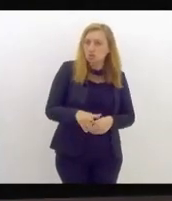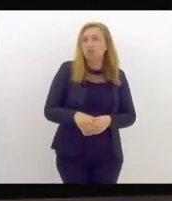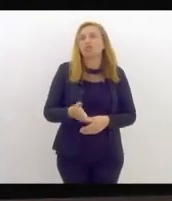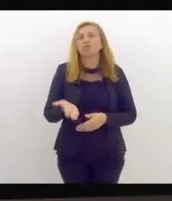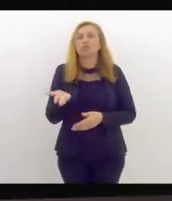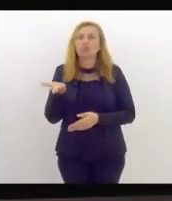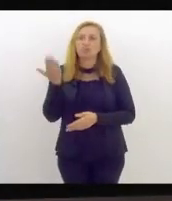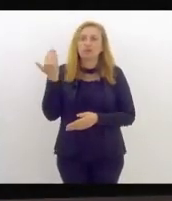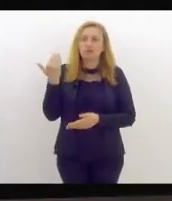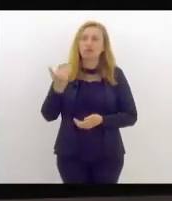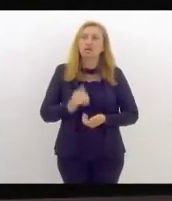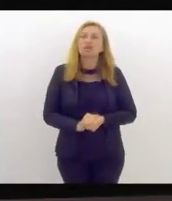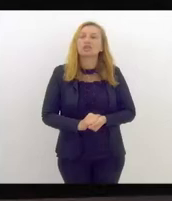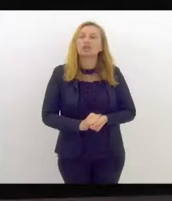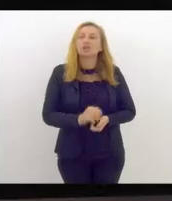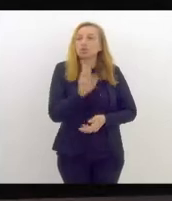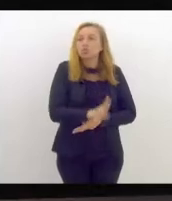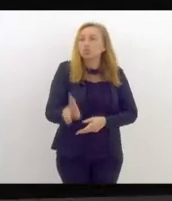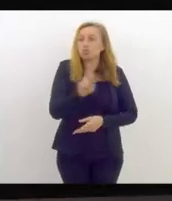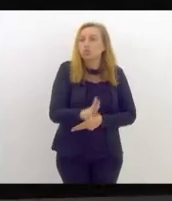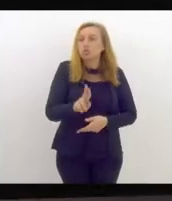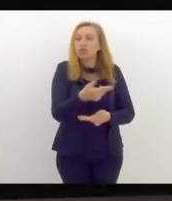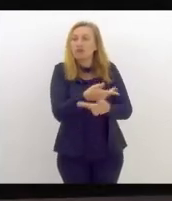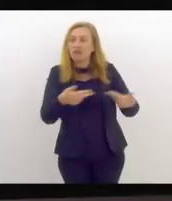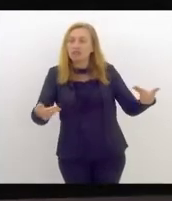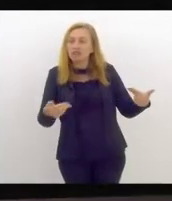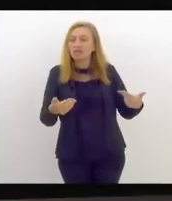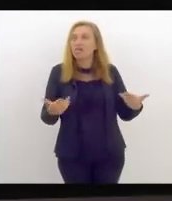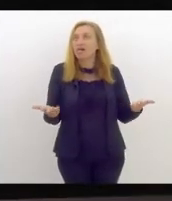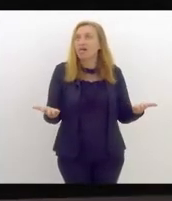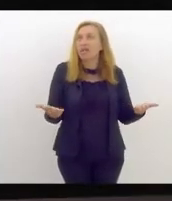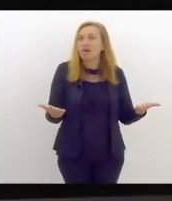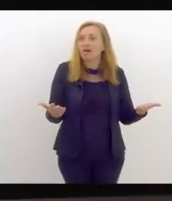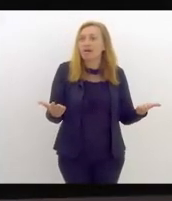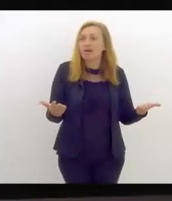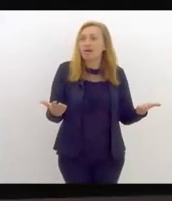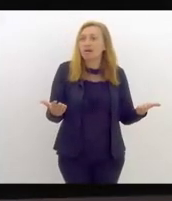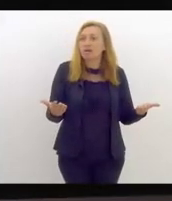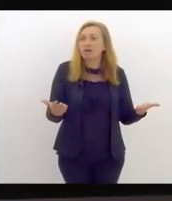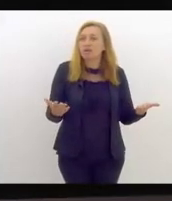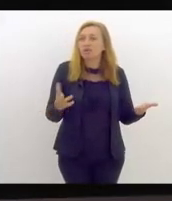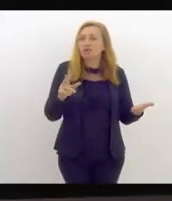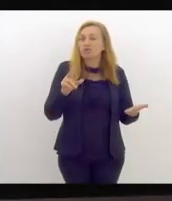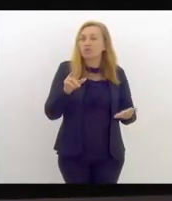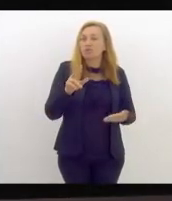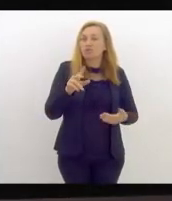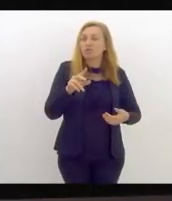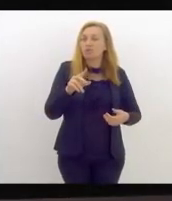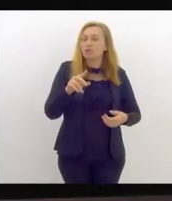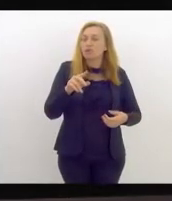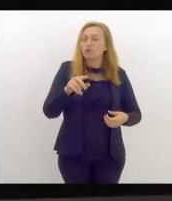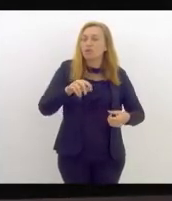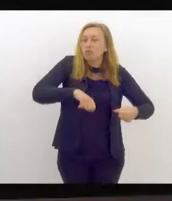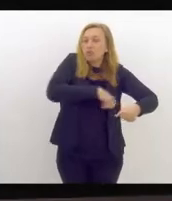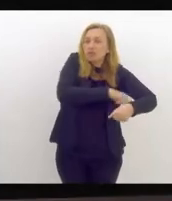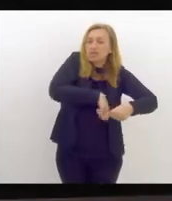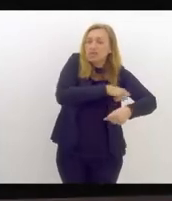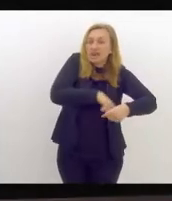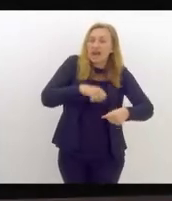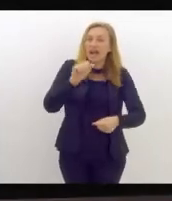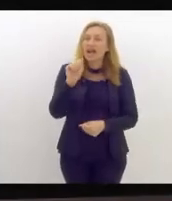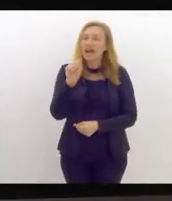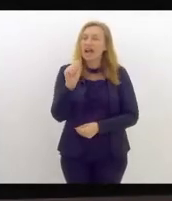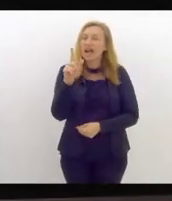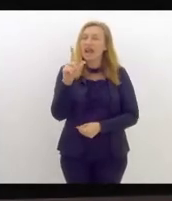atrás de ter que utilizar por muitas vezes é o fogão a lenha né Para poder não precisar comprar